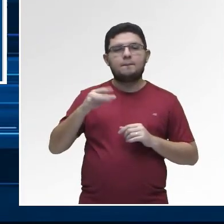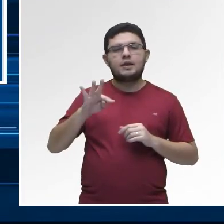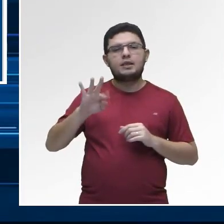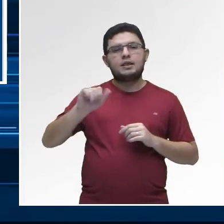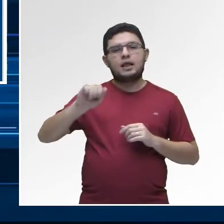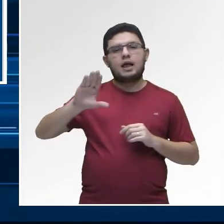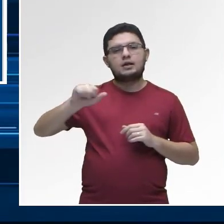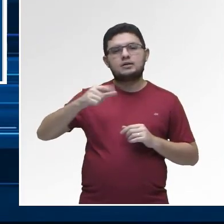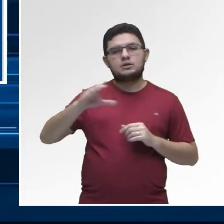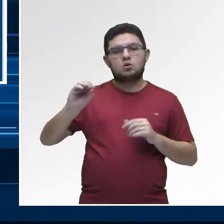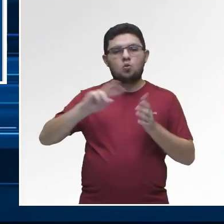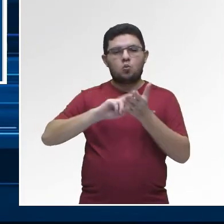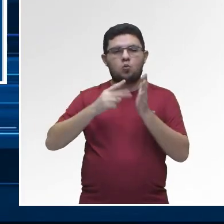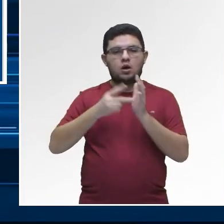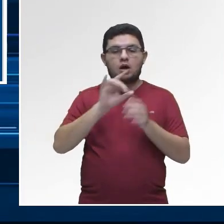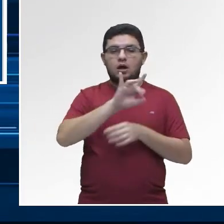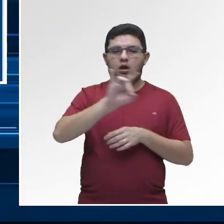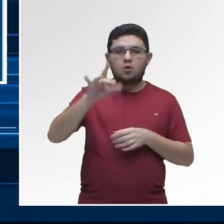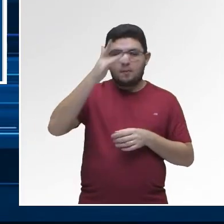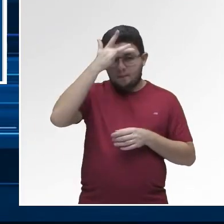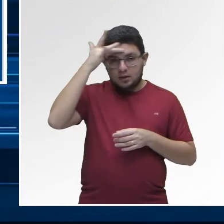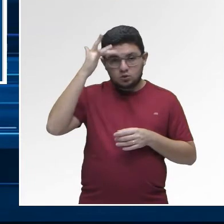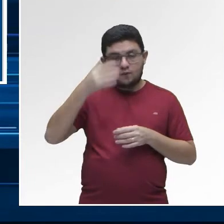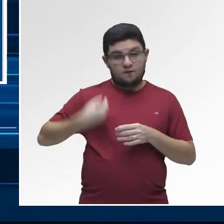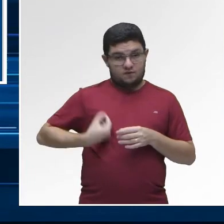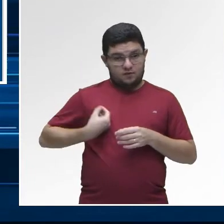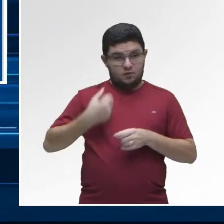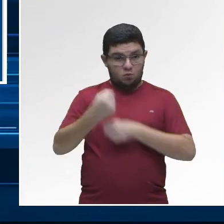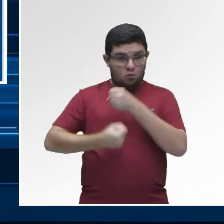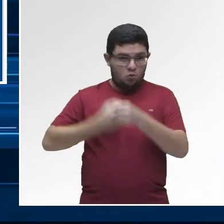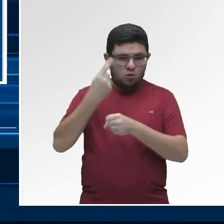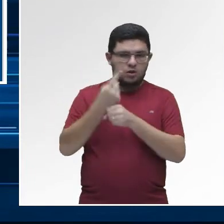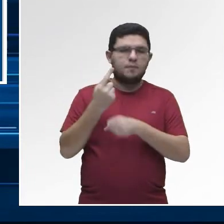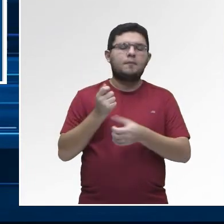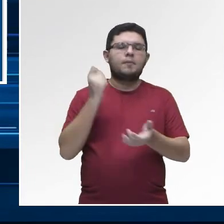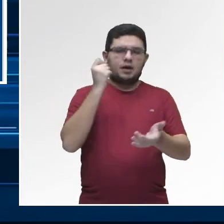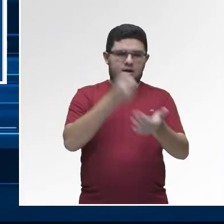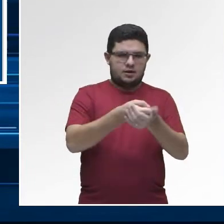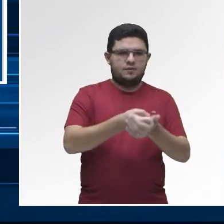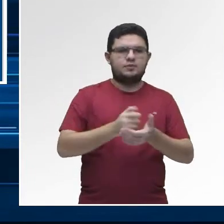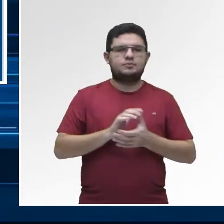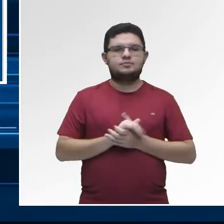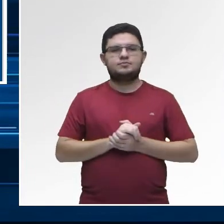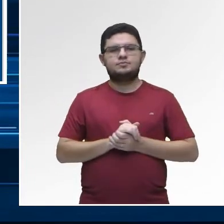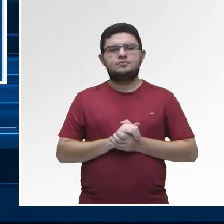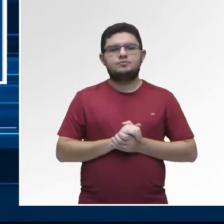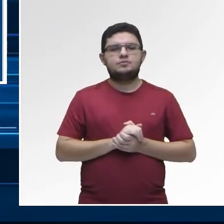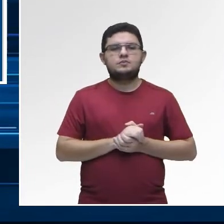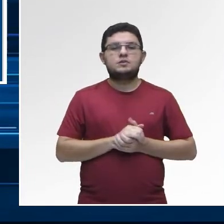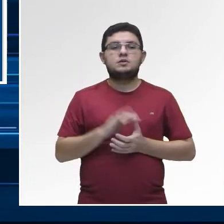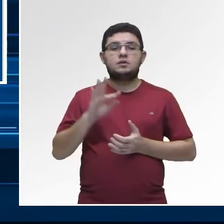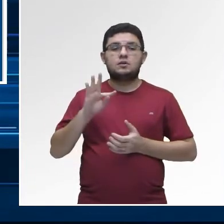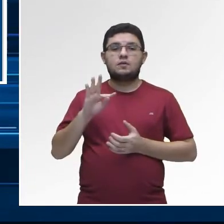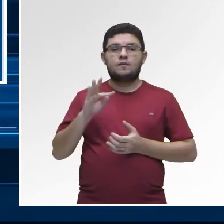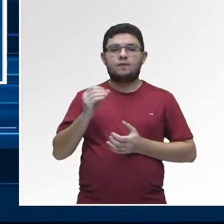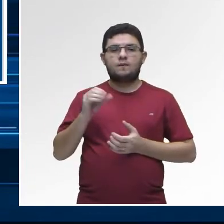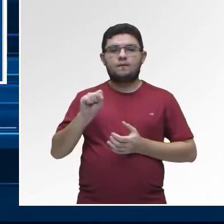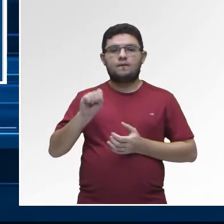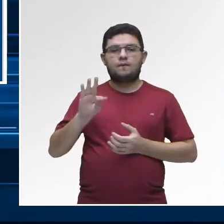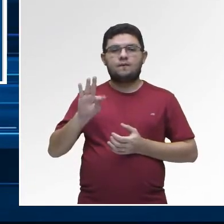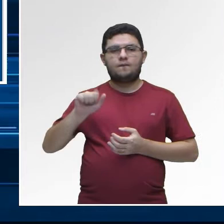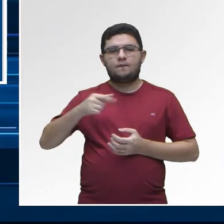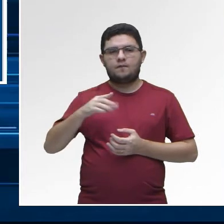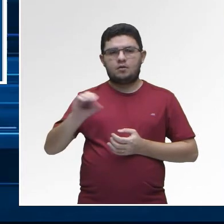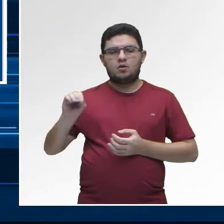recebia pelas pessoas que moravam lá. Fazia o censo e aí cobrava. Tostão de Pedro. Tostão